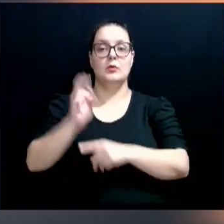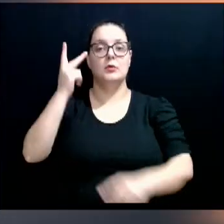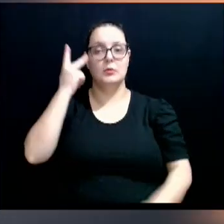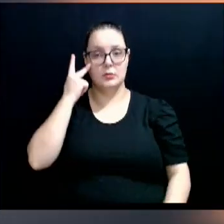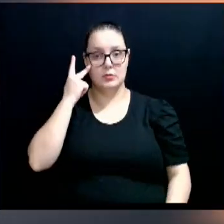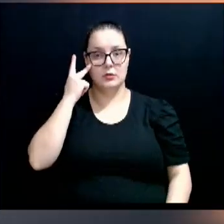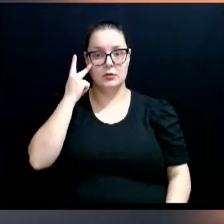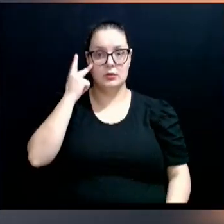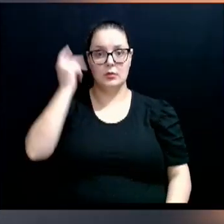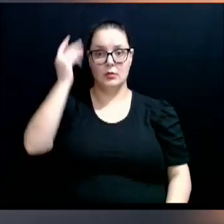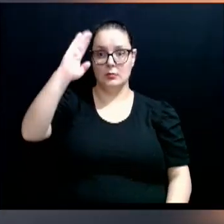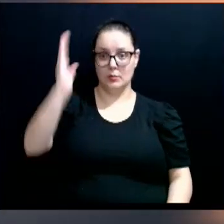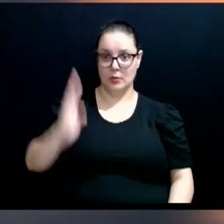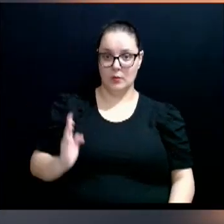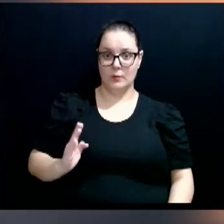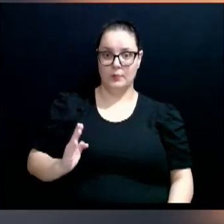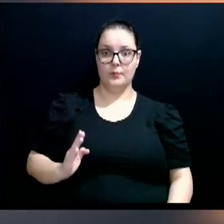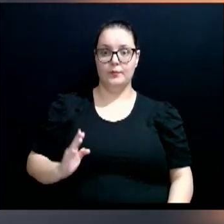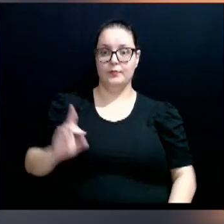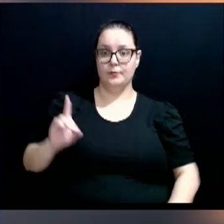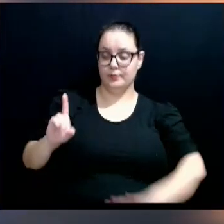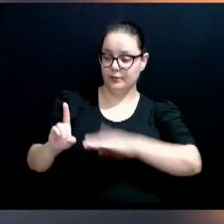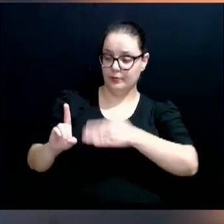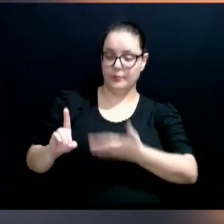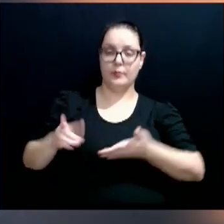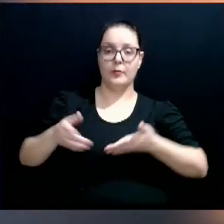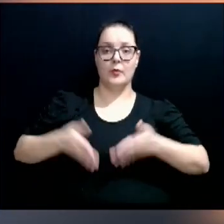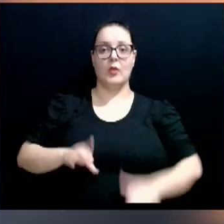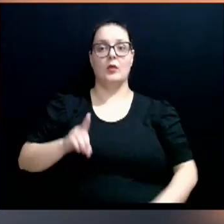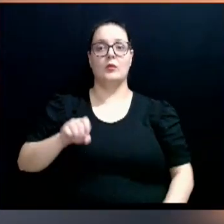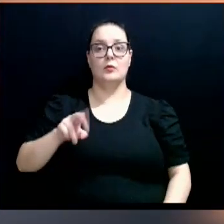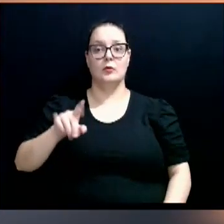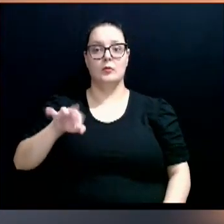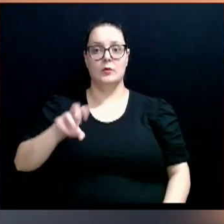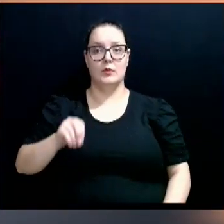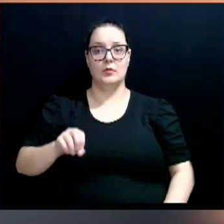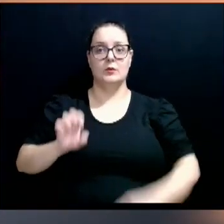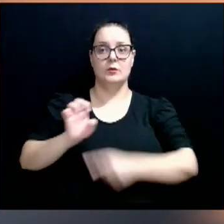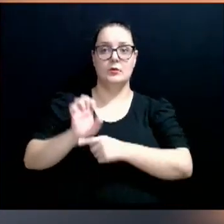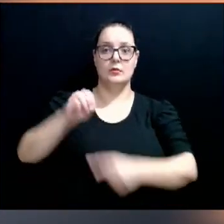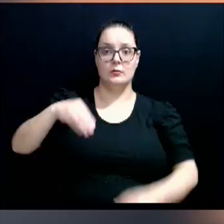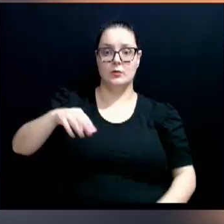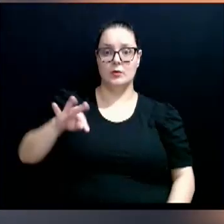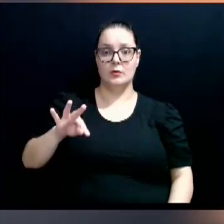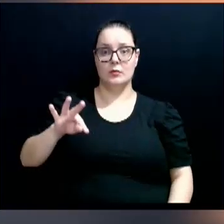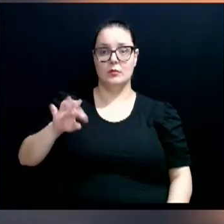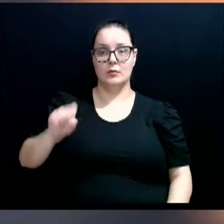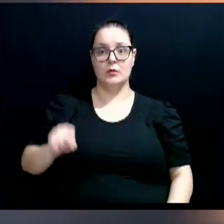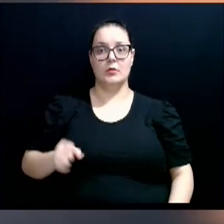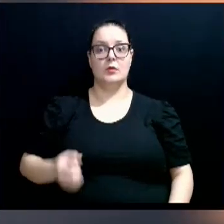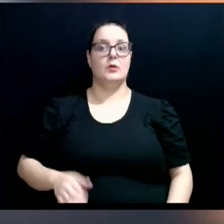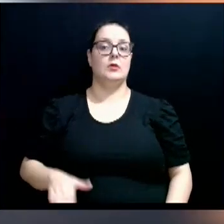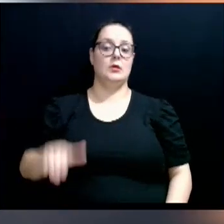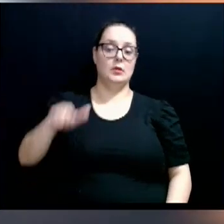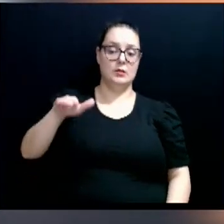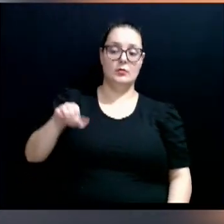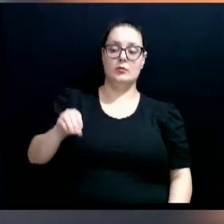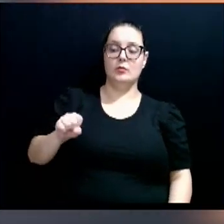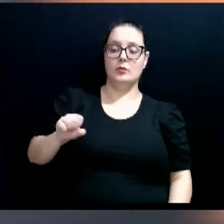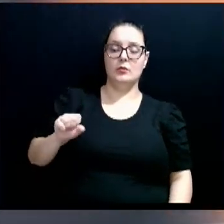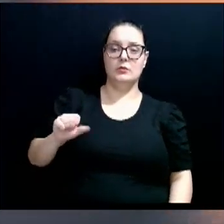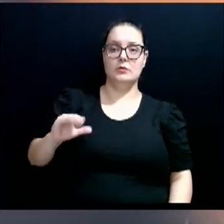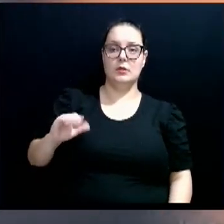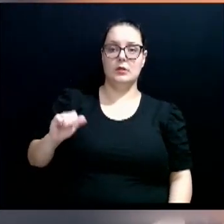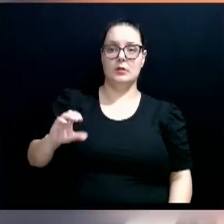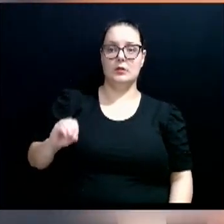Brasil. Homenageado, nascido em Dourados, no Mato Grosso do Sul, e criado em Osasco, no estado de São Paulo, foi do setor varejista a pastor